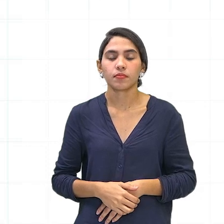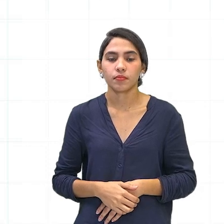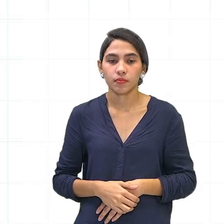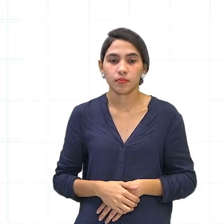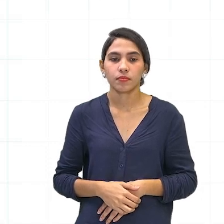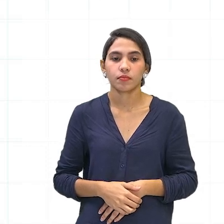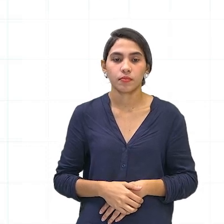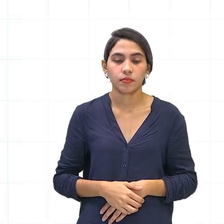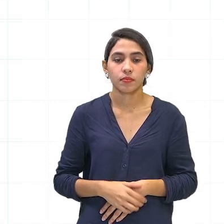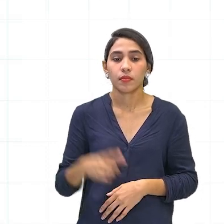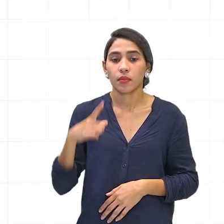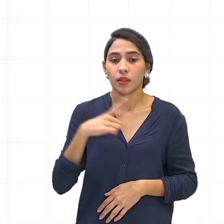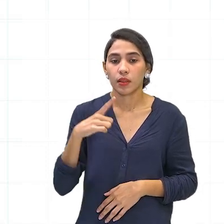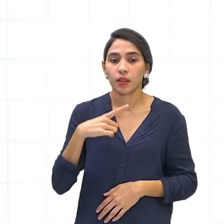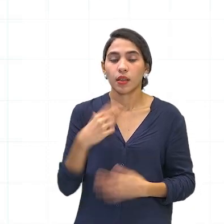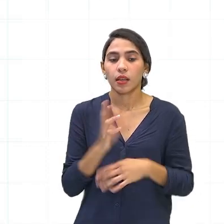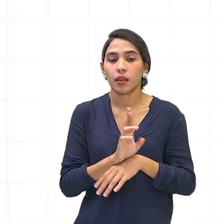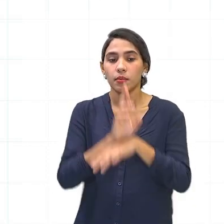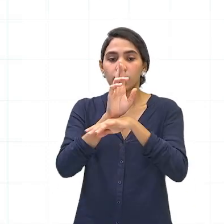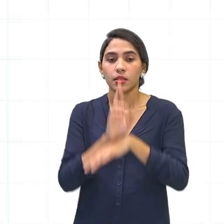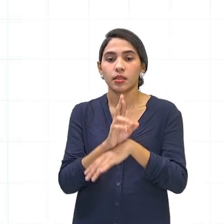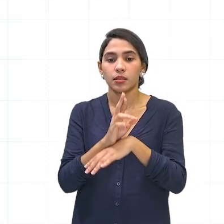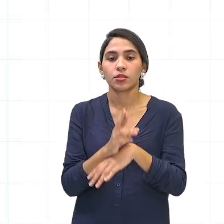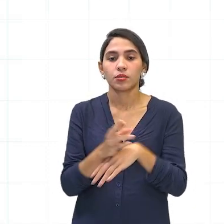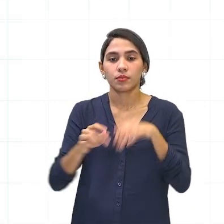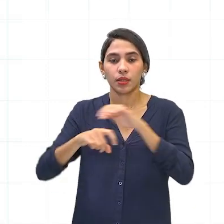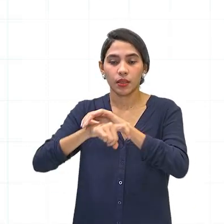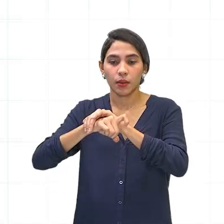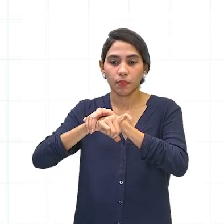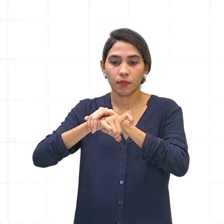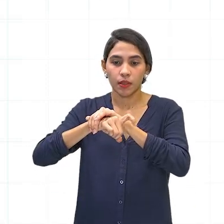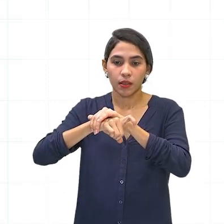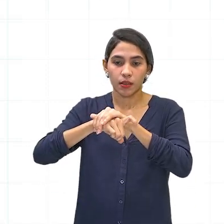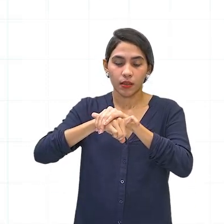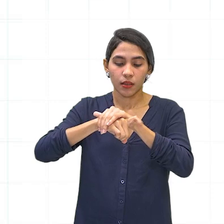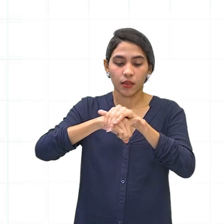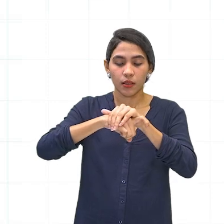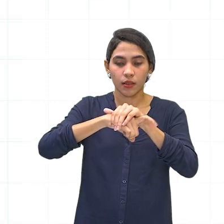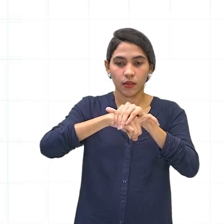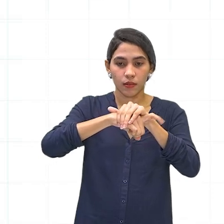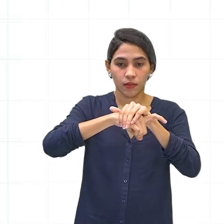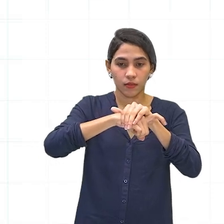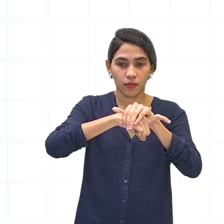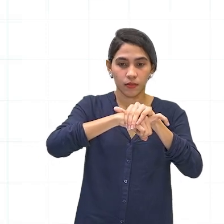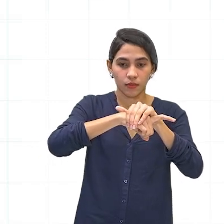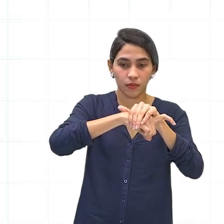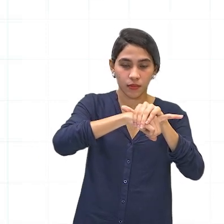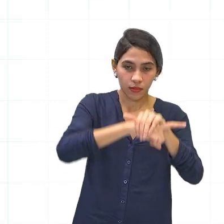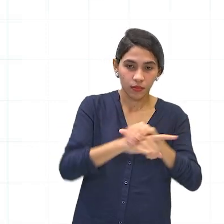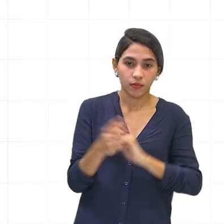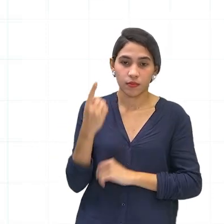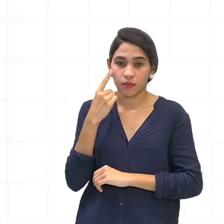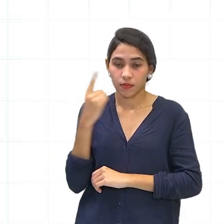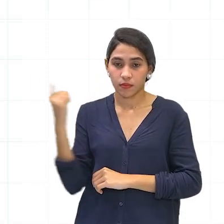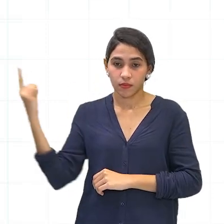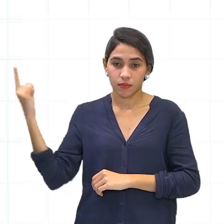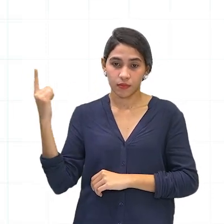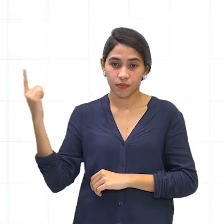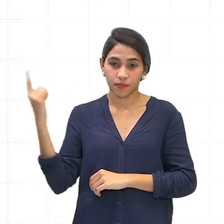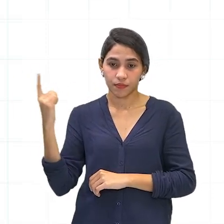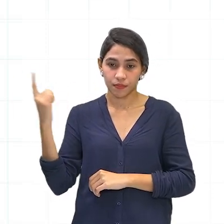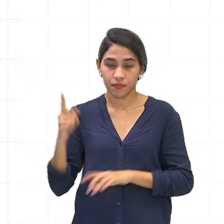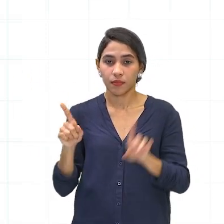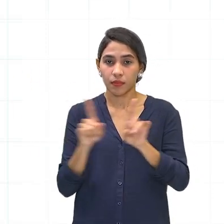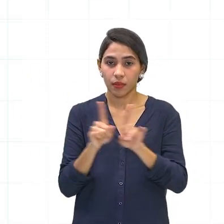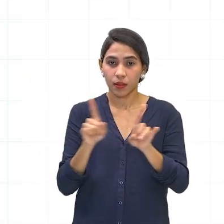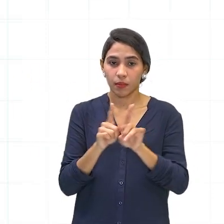dos répteis, a gente tem como representante aí as tartarugas aí na imagem, né? Mas você observa aí, ó, que são